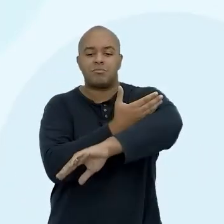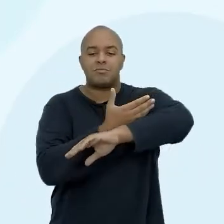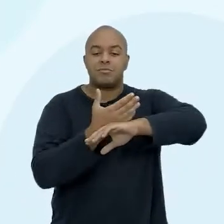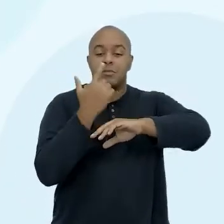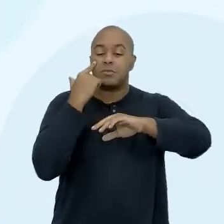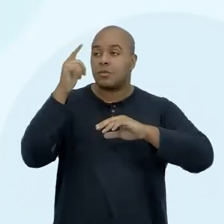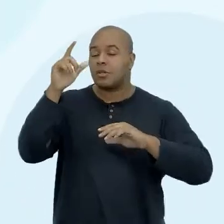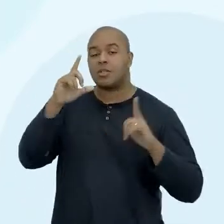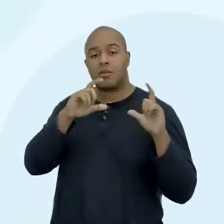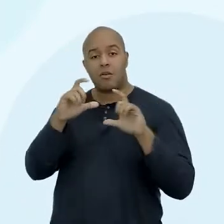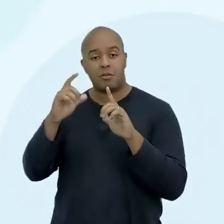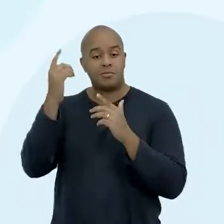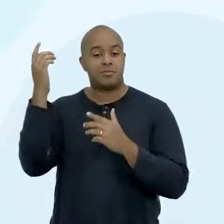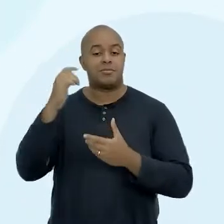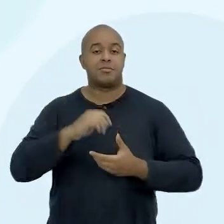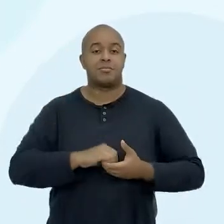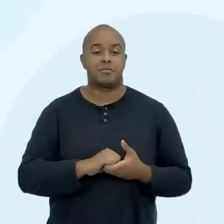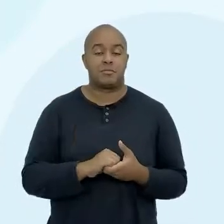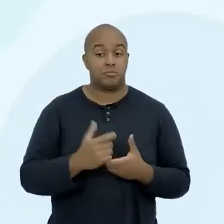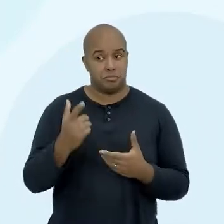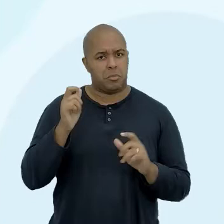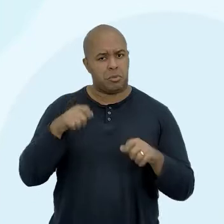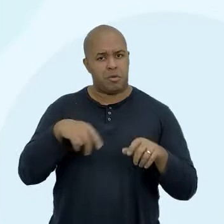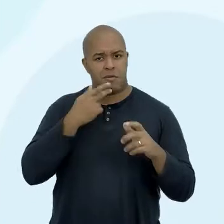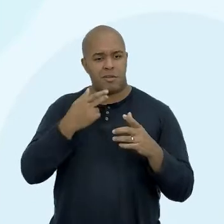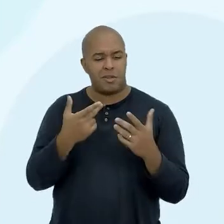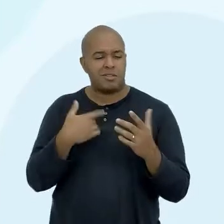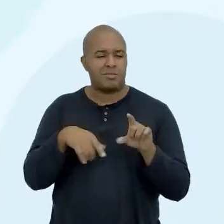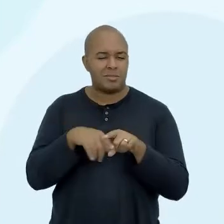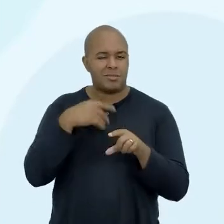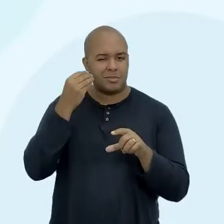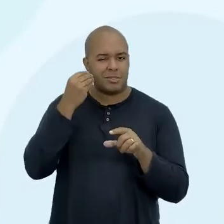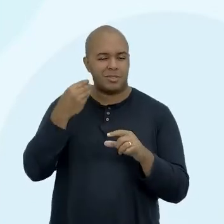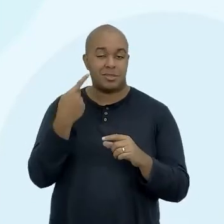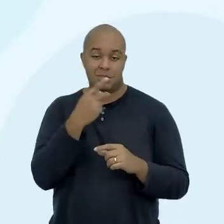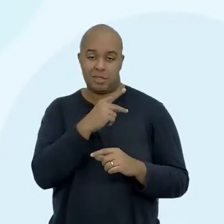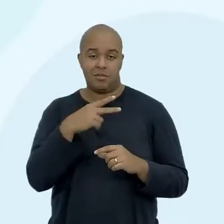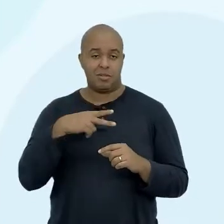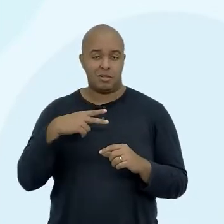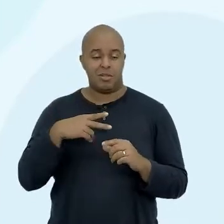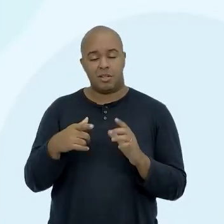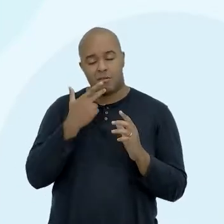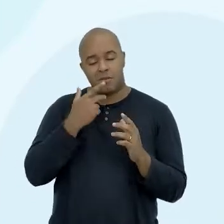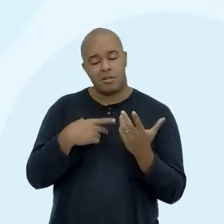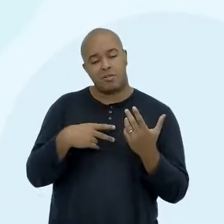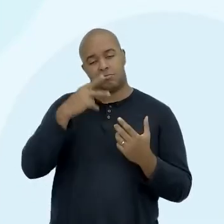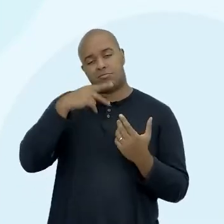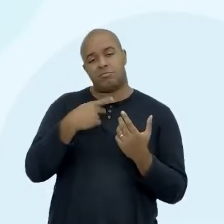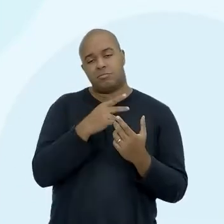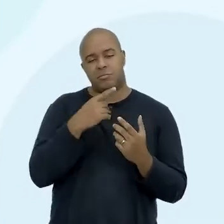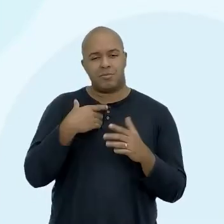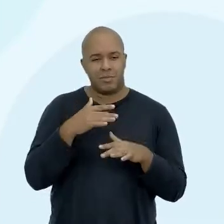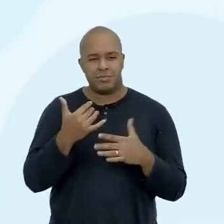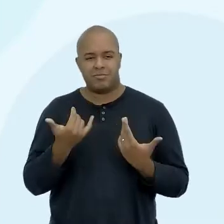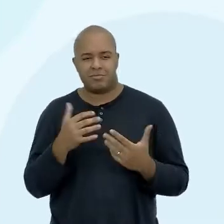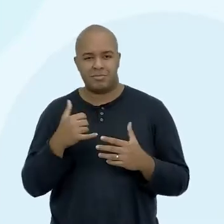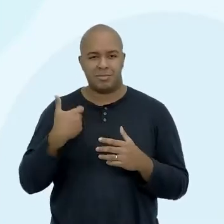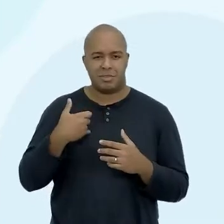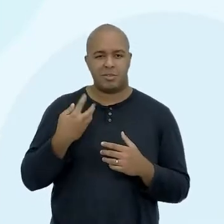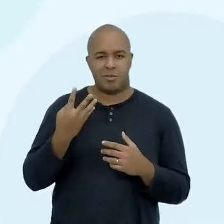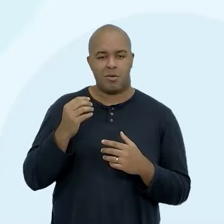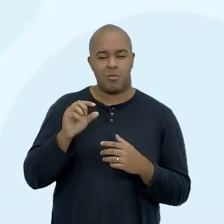ver essas imagens. Eu posso falar da minha experiência pessoal, então, né? Eu já tenho lá um pouco mais aí de